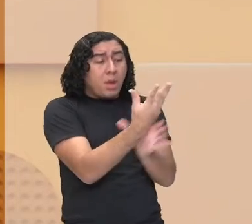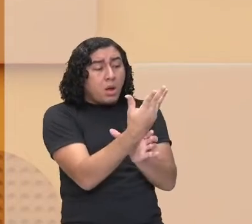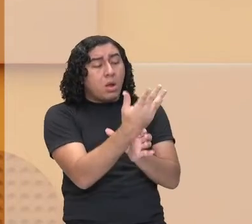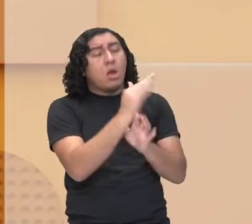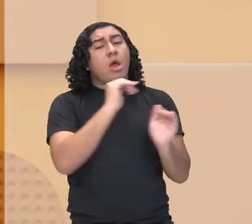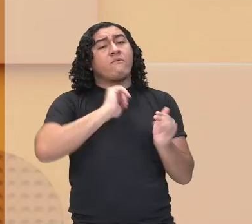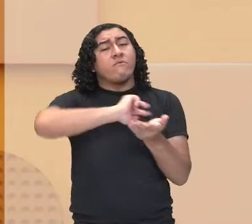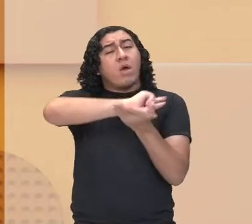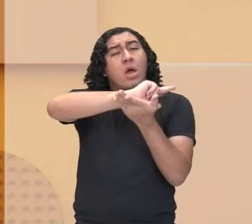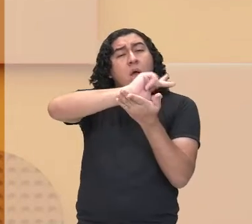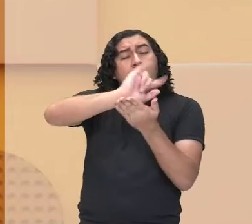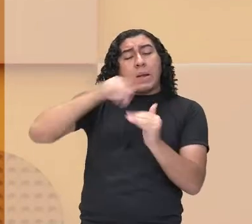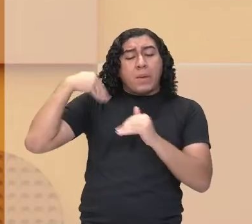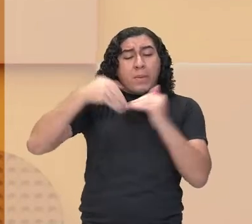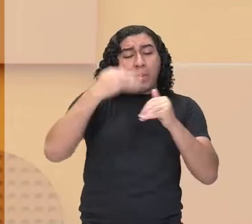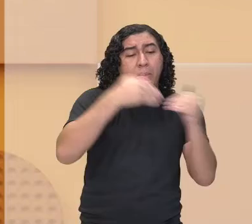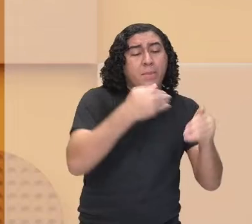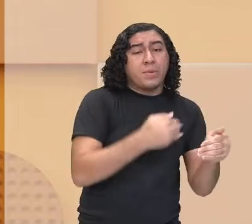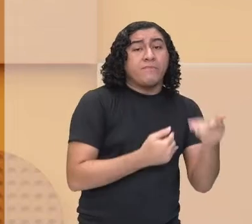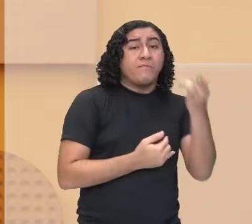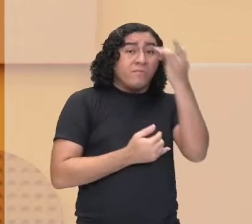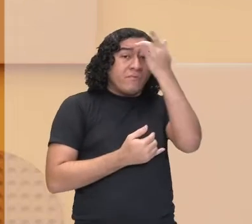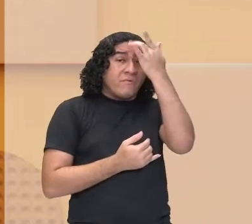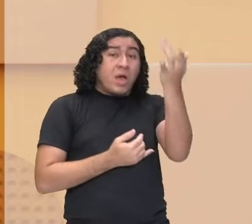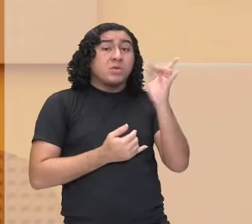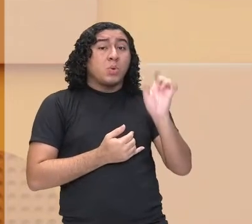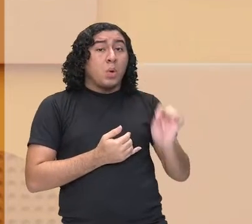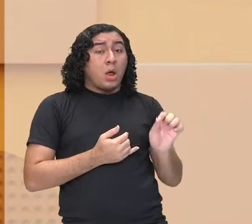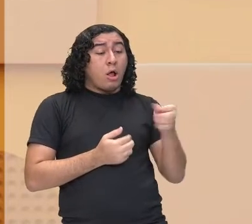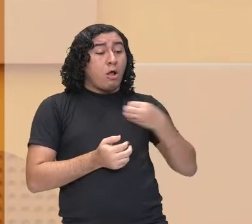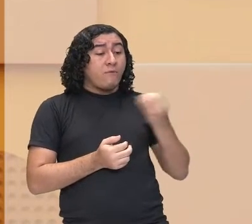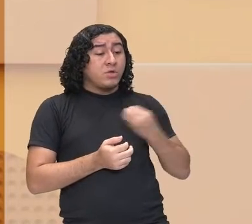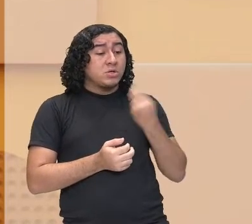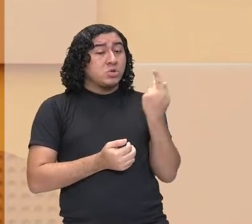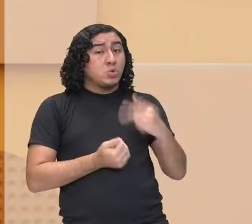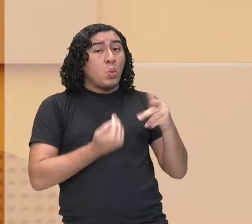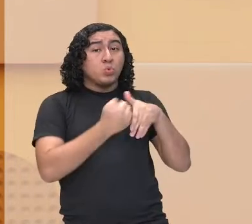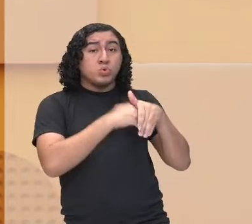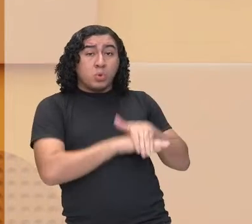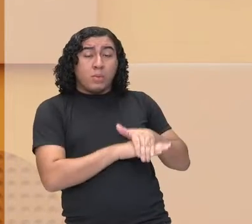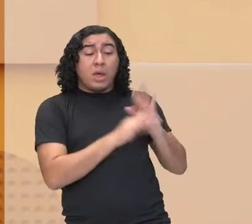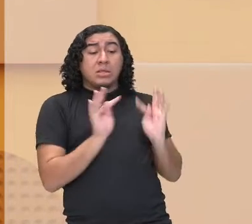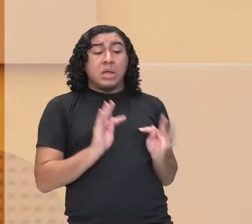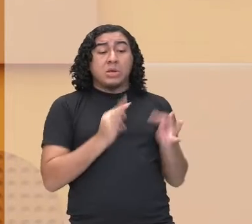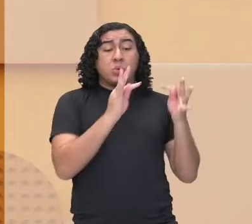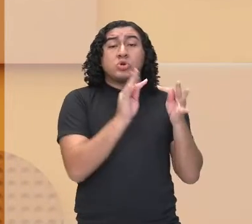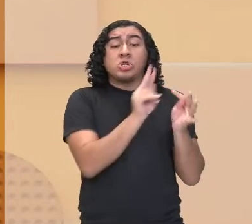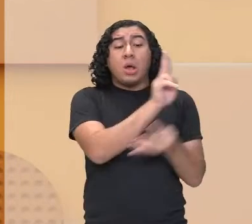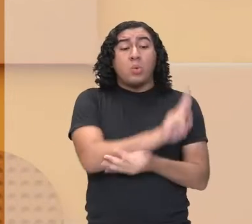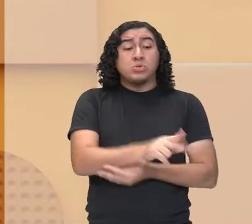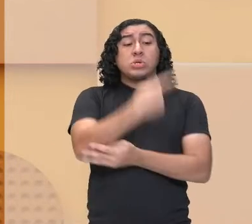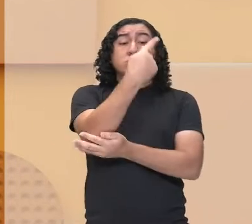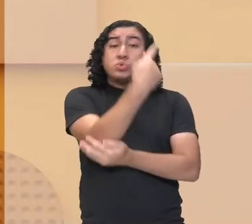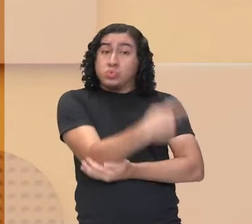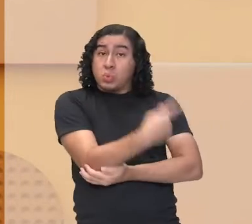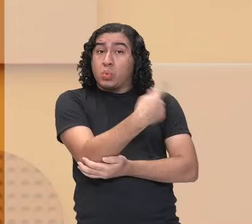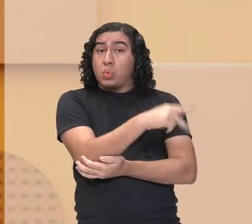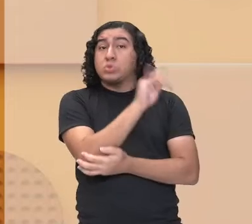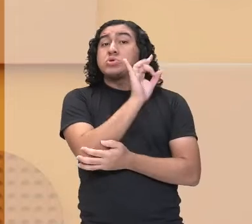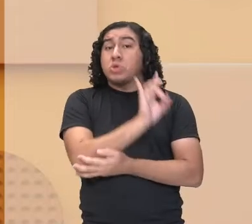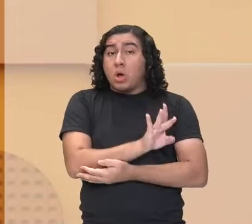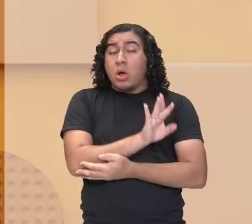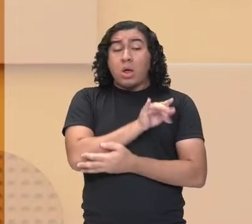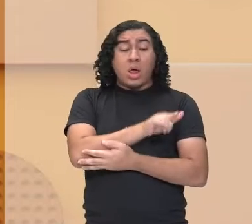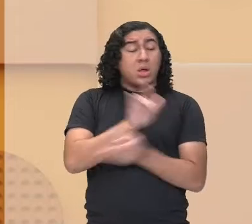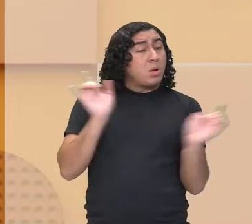milhares de anos também para facilitar o seu modo de vida. Então, eram tecnologias que lhes serviam, eram tecnologias que